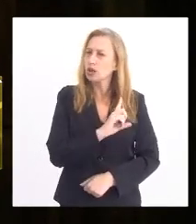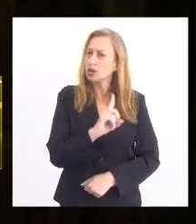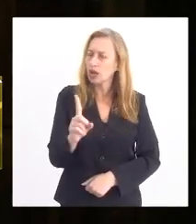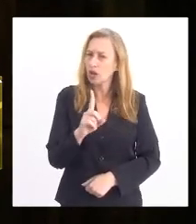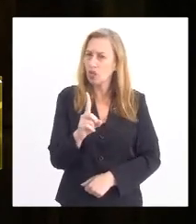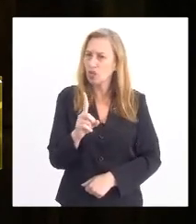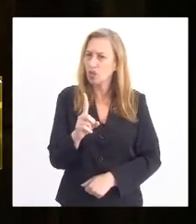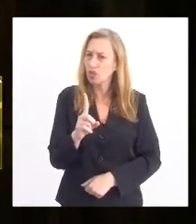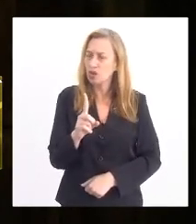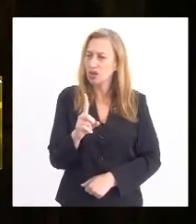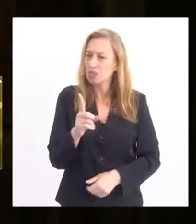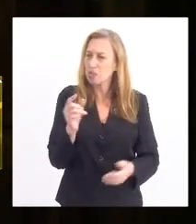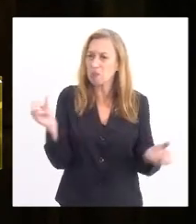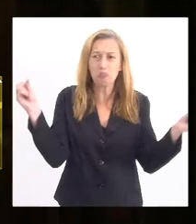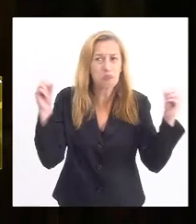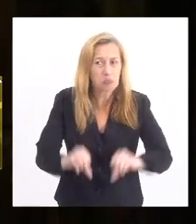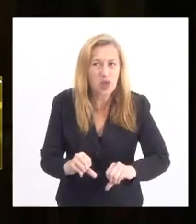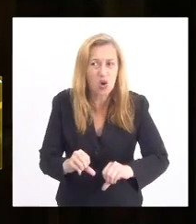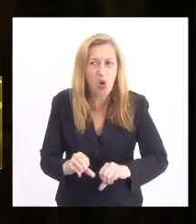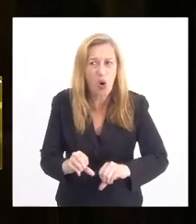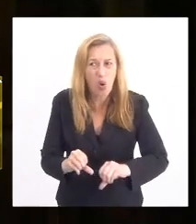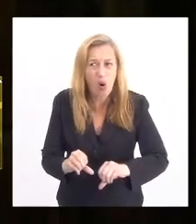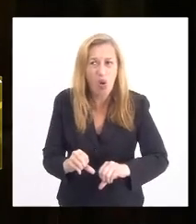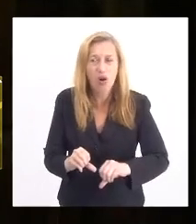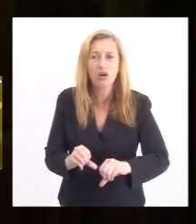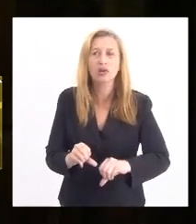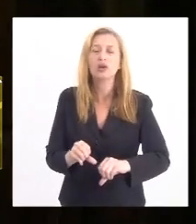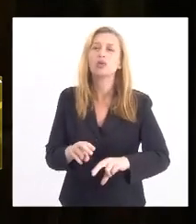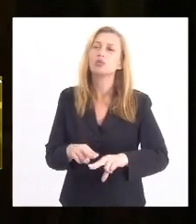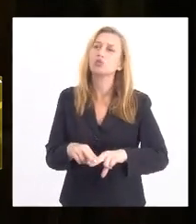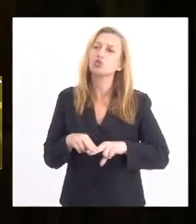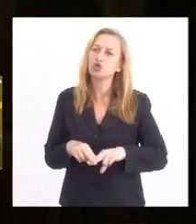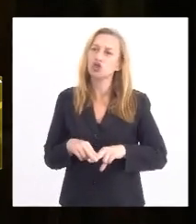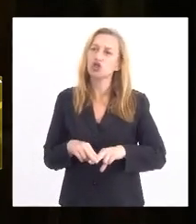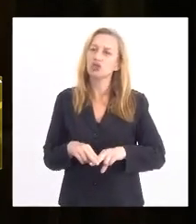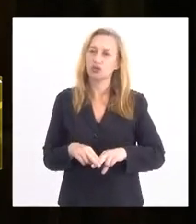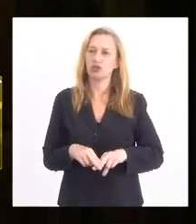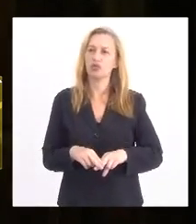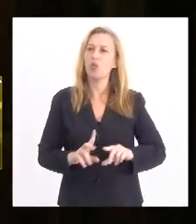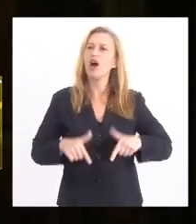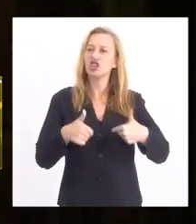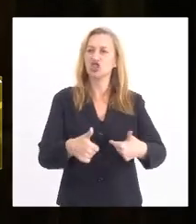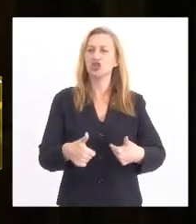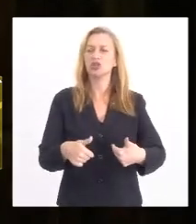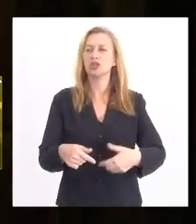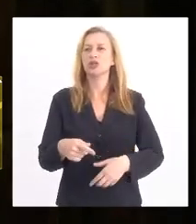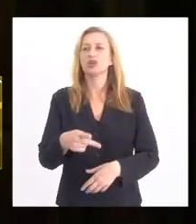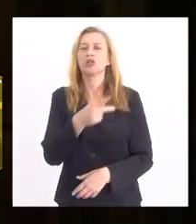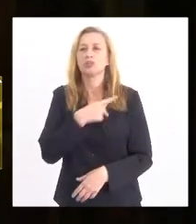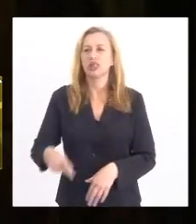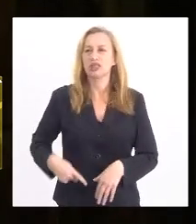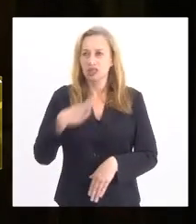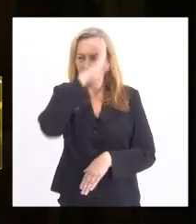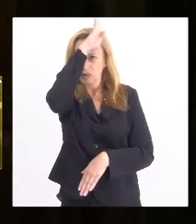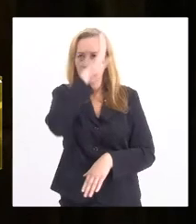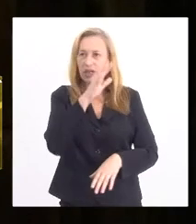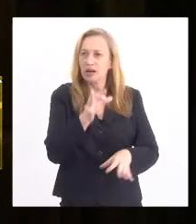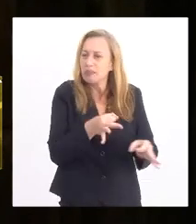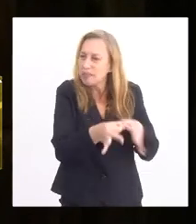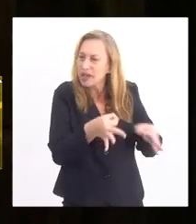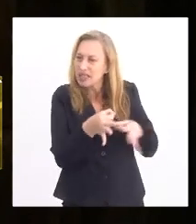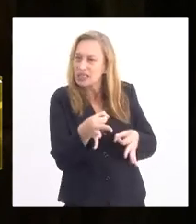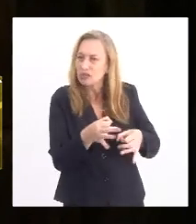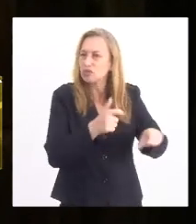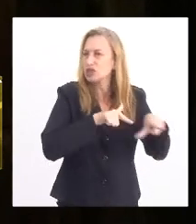entramos em colapso em cataclisma devido a ações estruturantes do presidente bolsonaro para manutenção de emprego